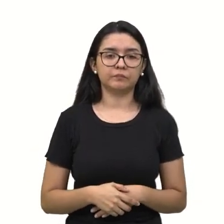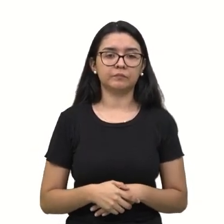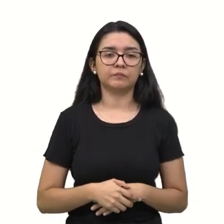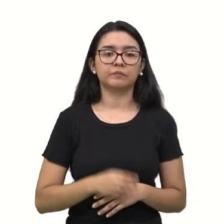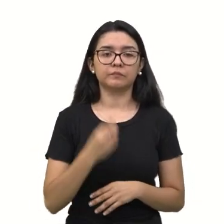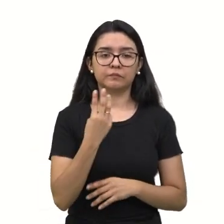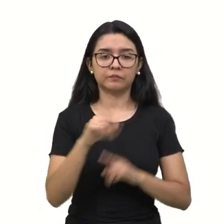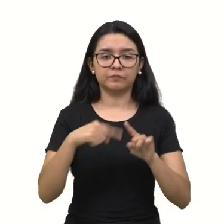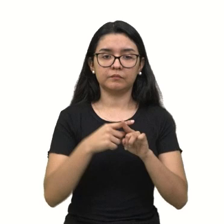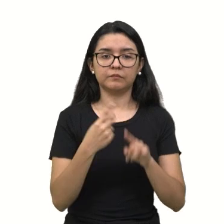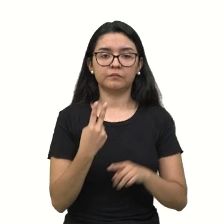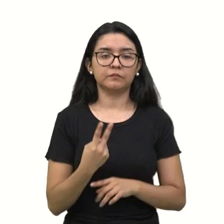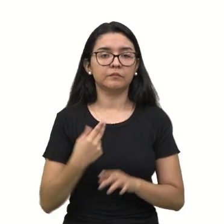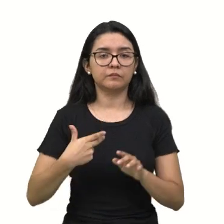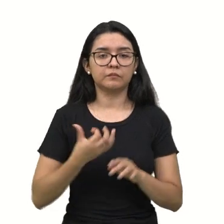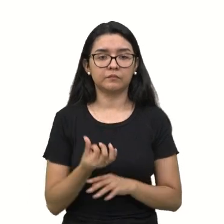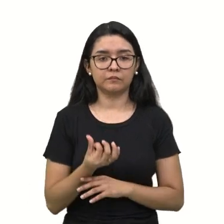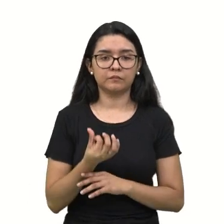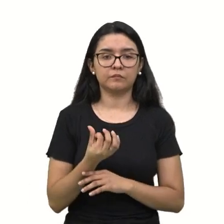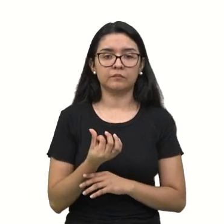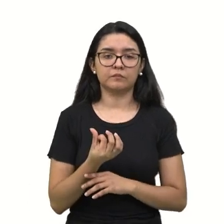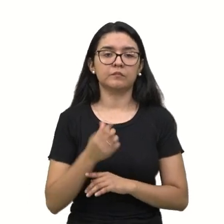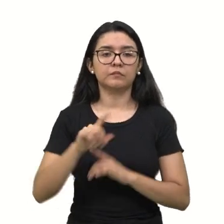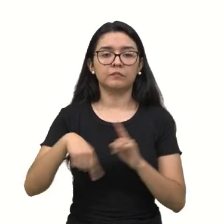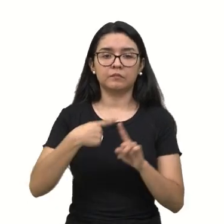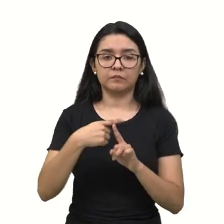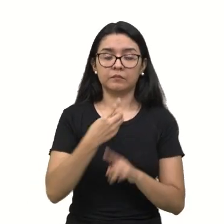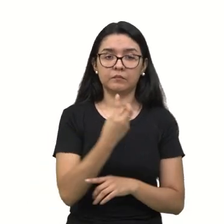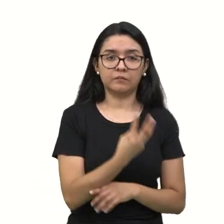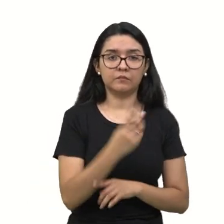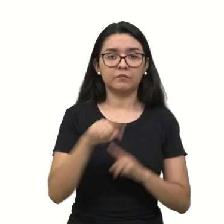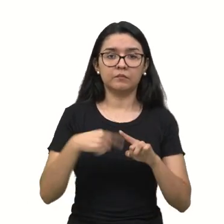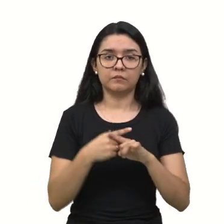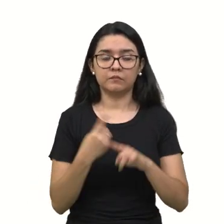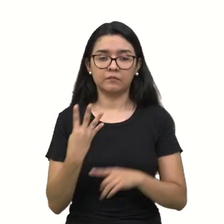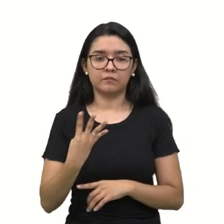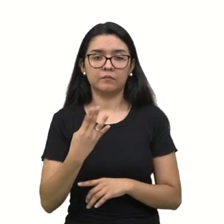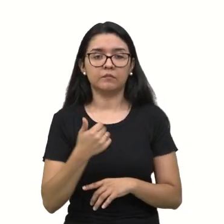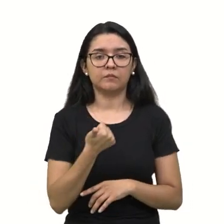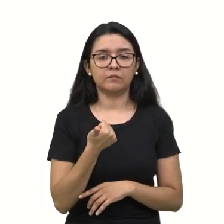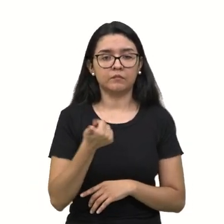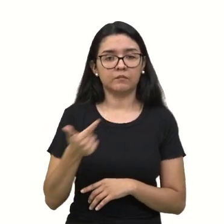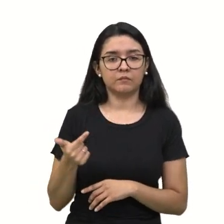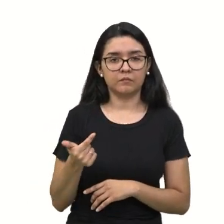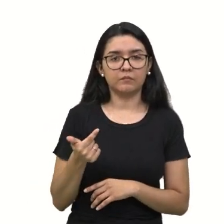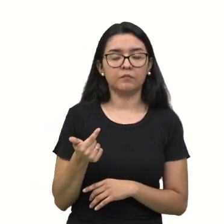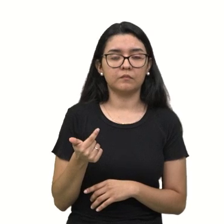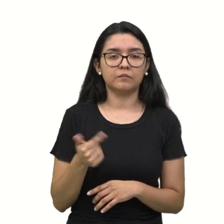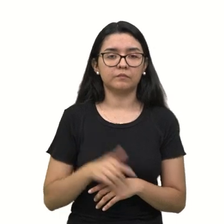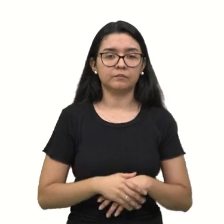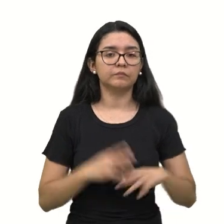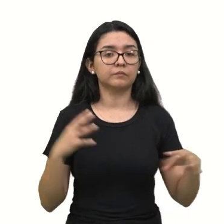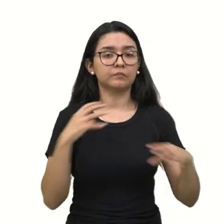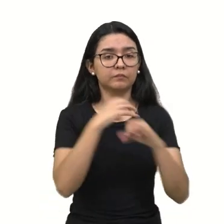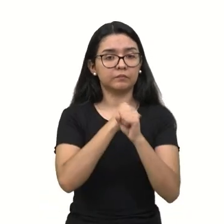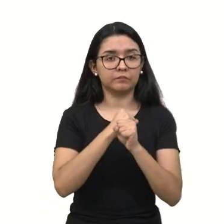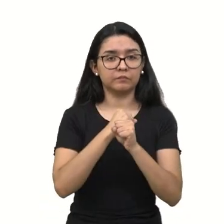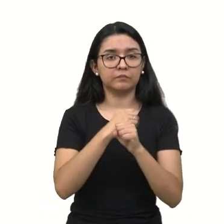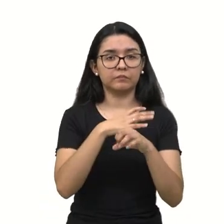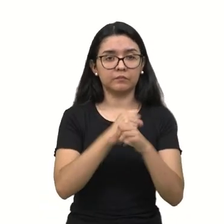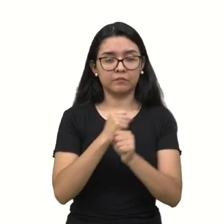3 vezes 2, 6. 3 vezes 4, 12. Somando isso daqui,